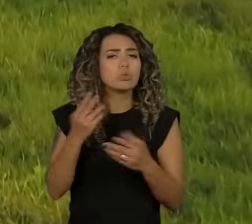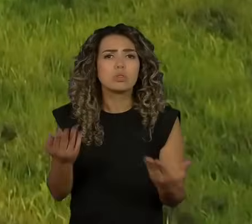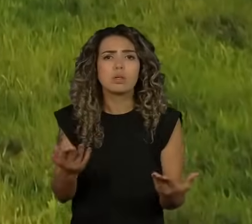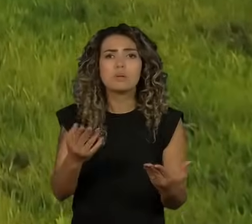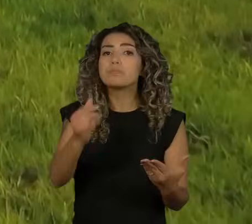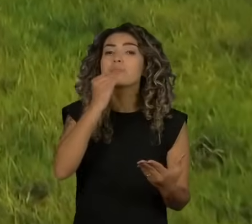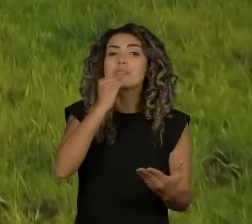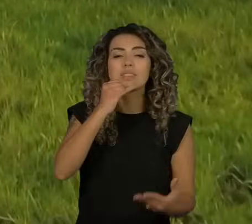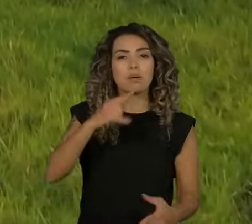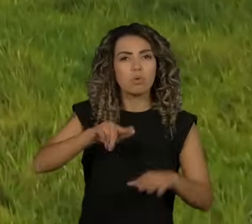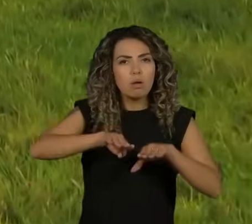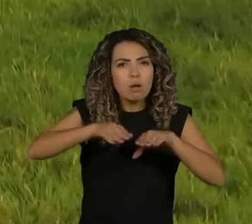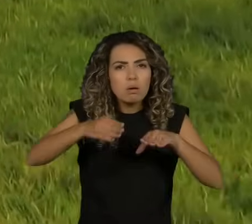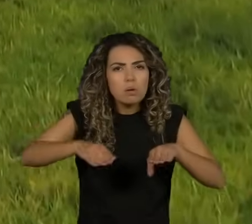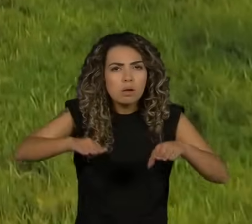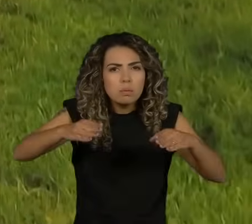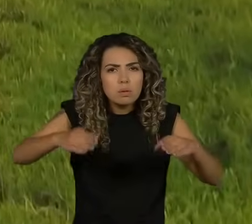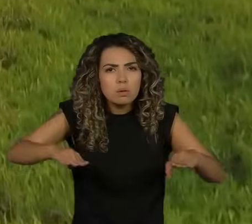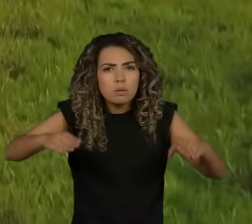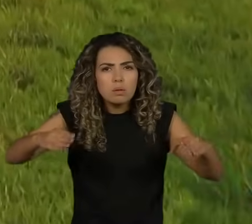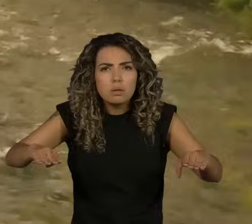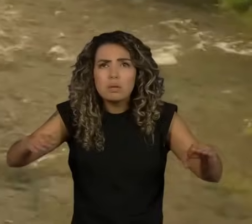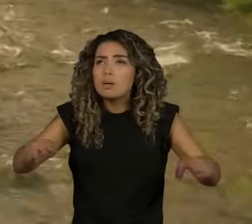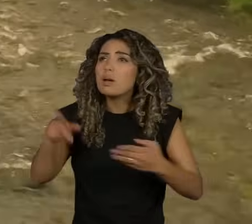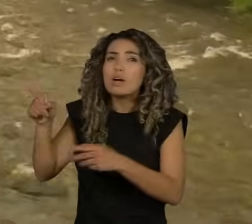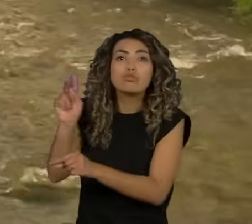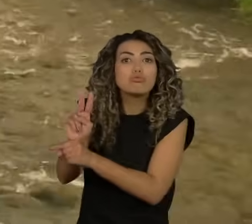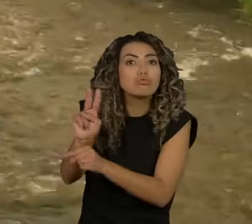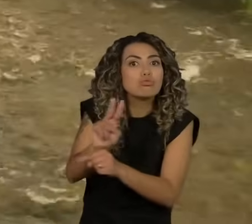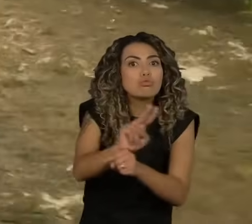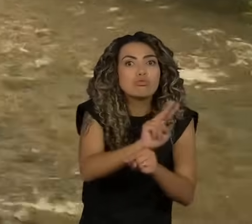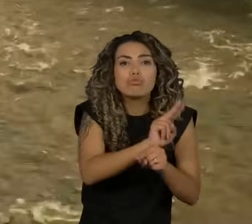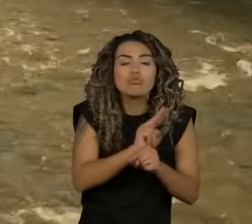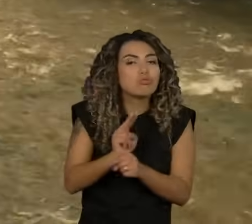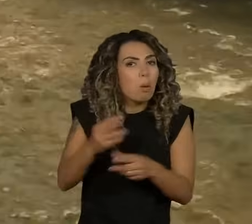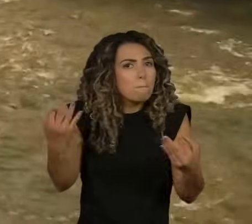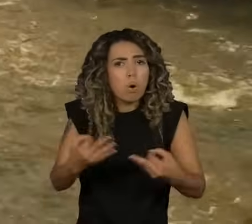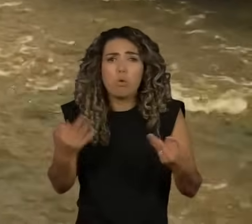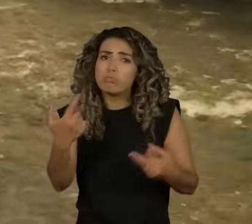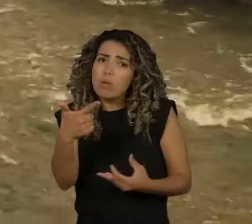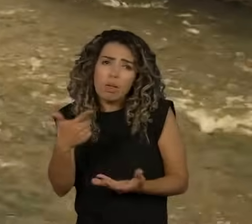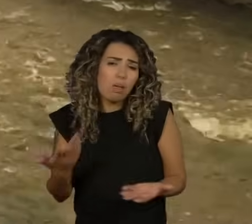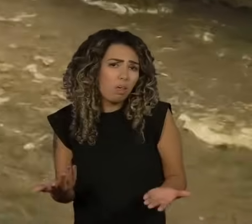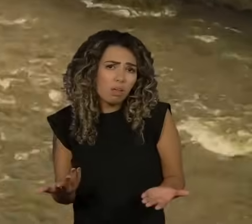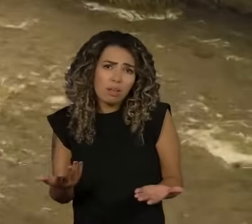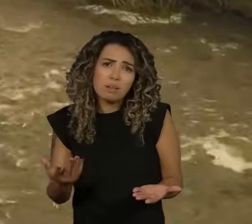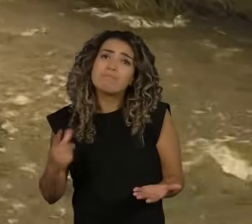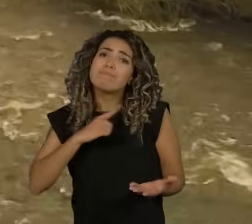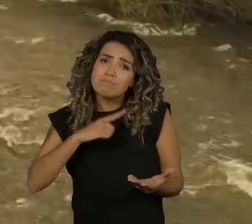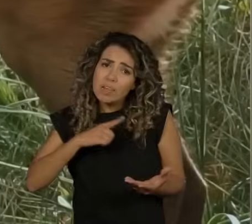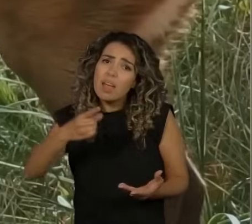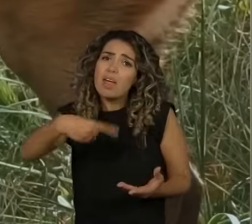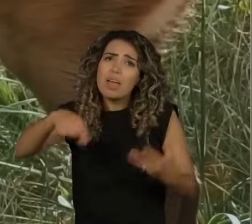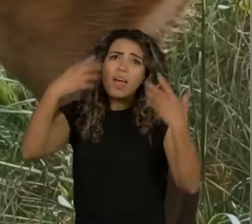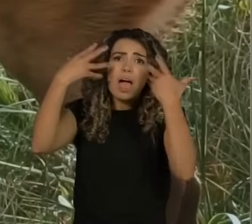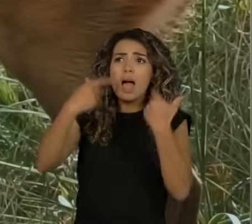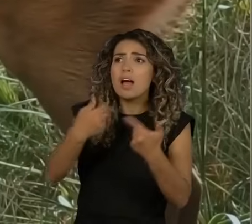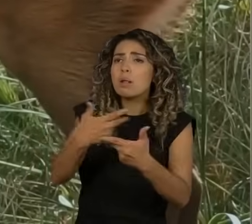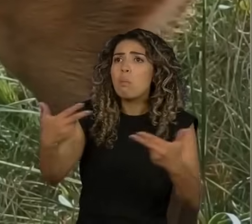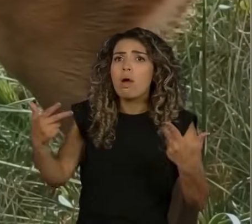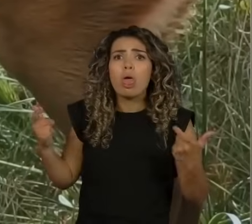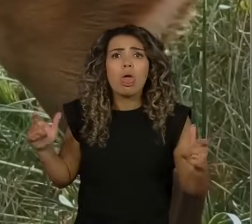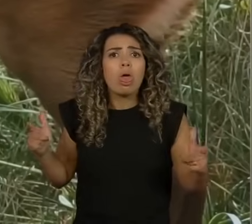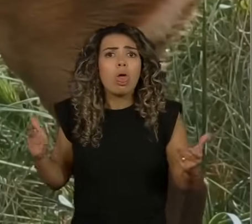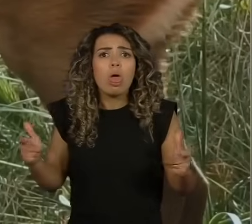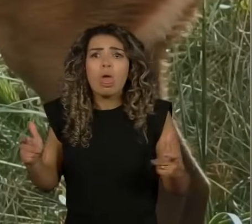Pampa, é uma região que tem muito pouca área protegida ainda perto do que deveria. Então, há espécies que são super ameaçadas e que ainda